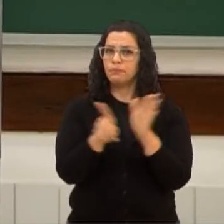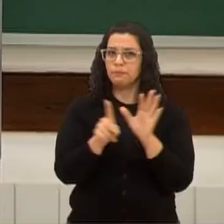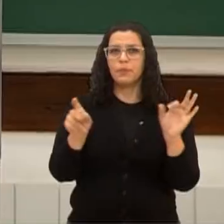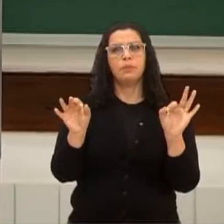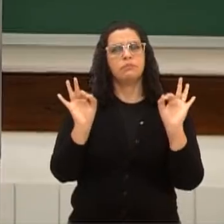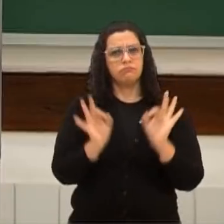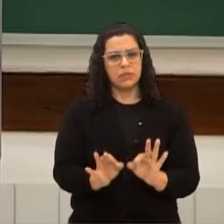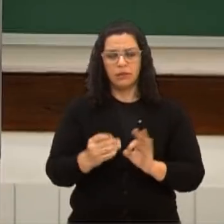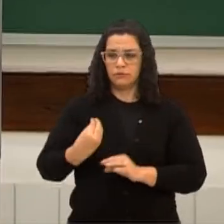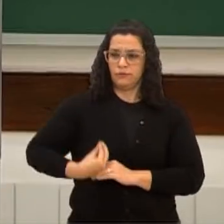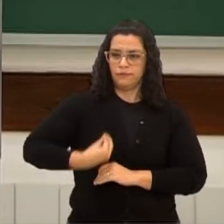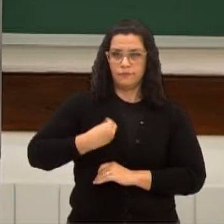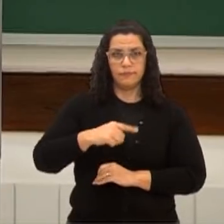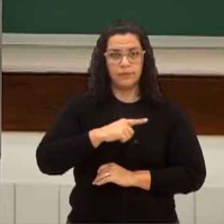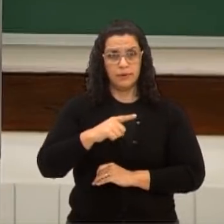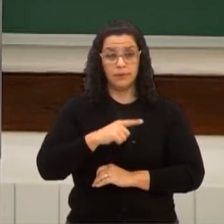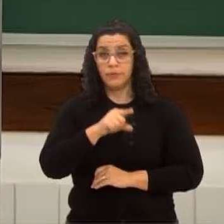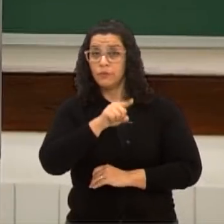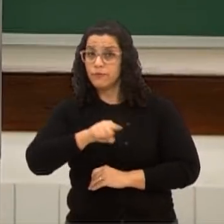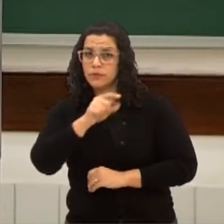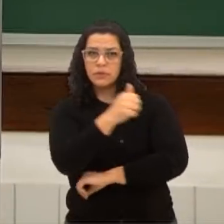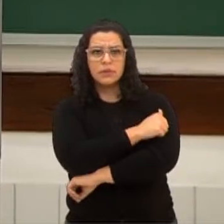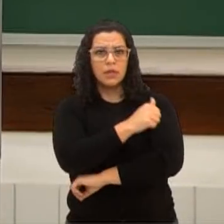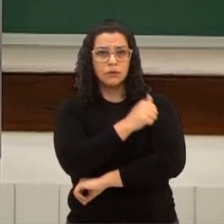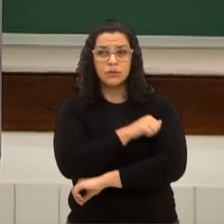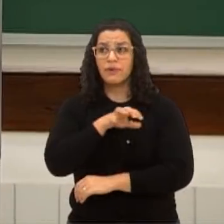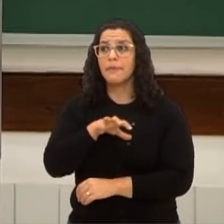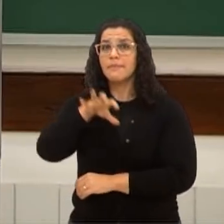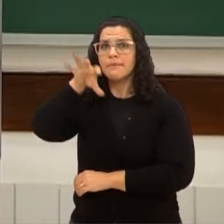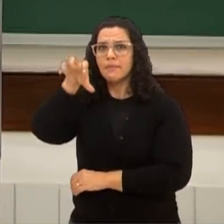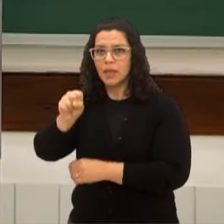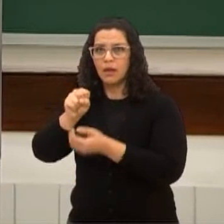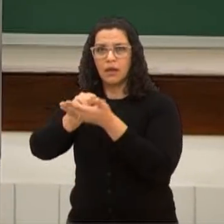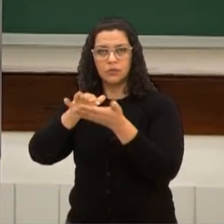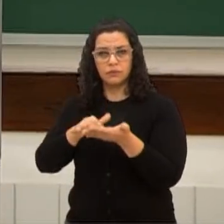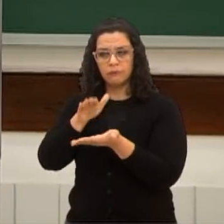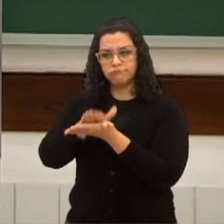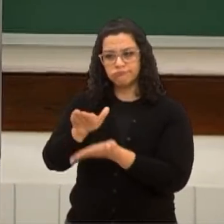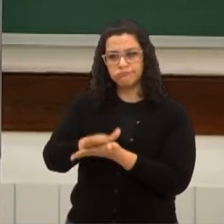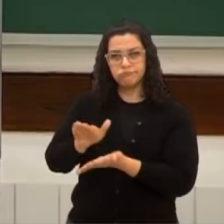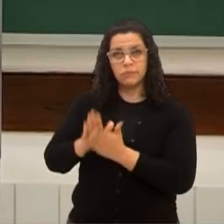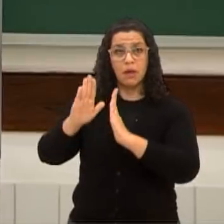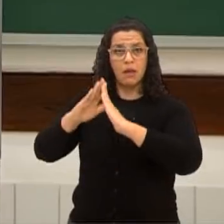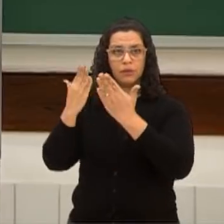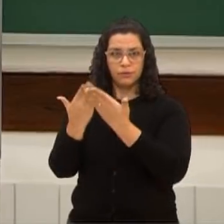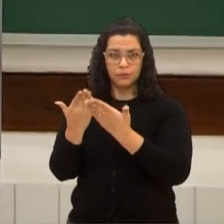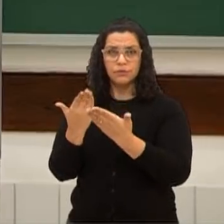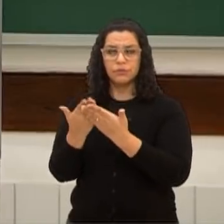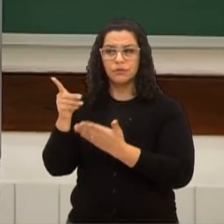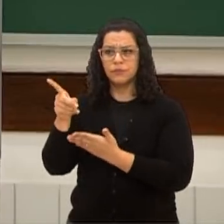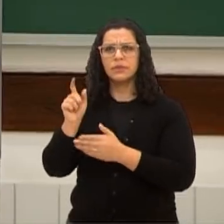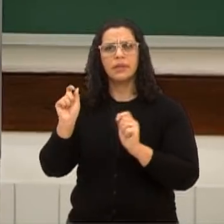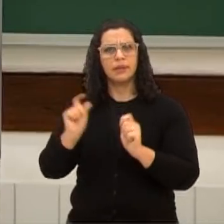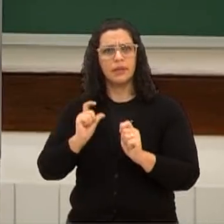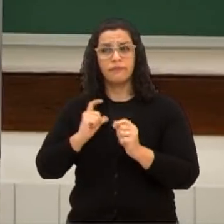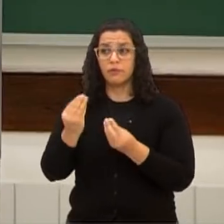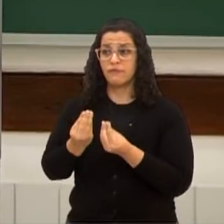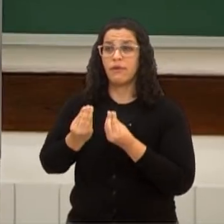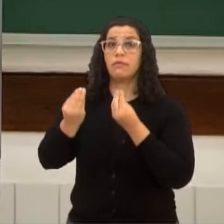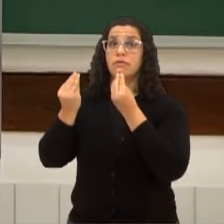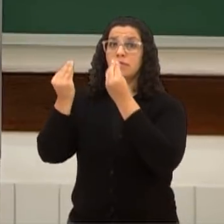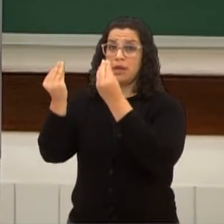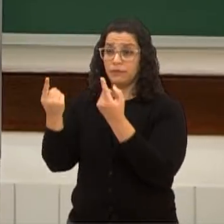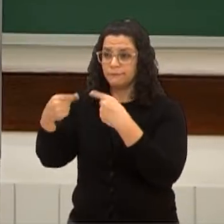presença será registrada. Aqueles alunos que buscam atividades impressas na escola, que você devolva